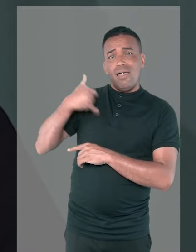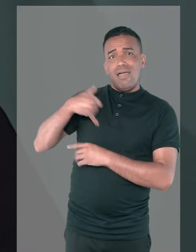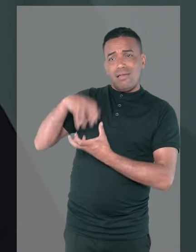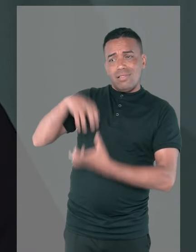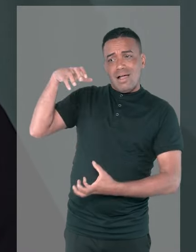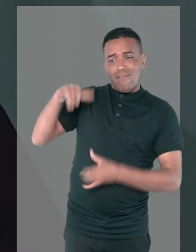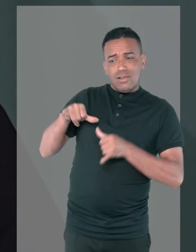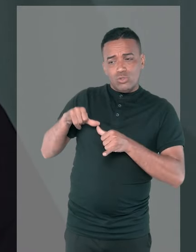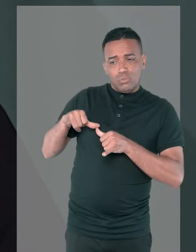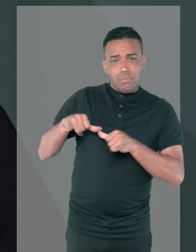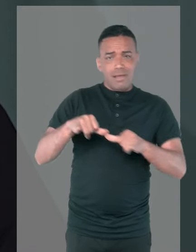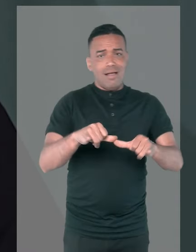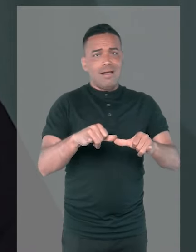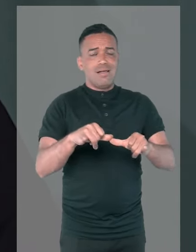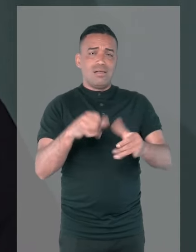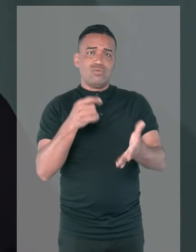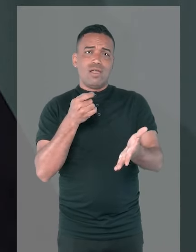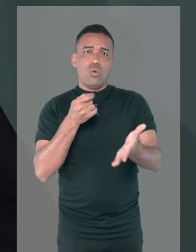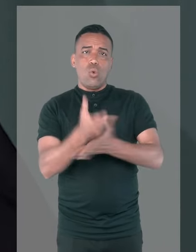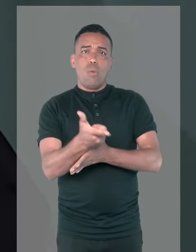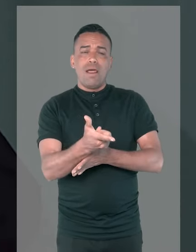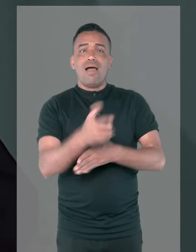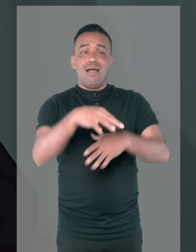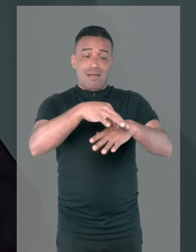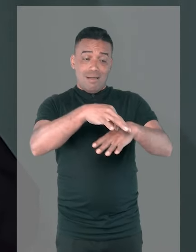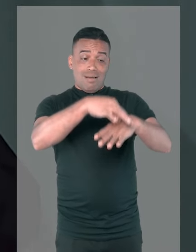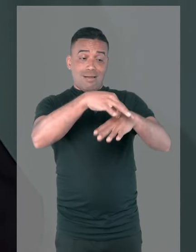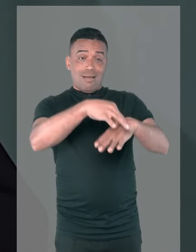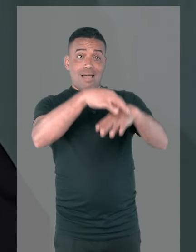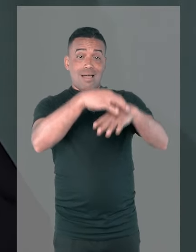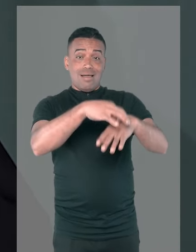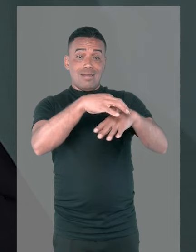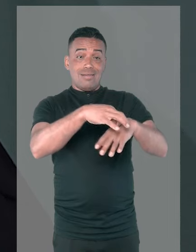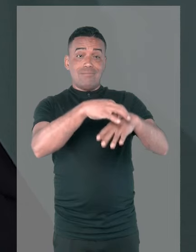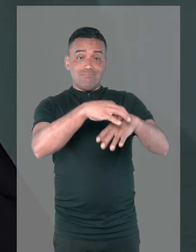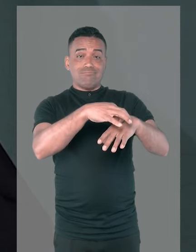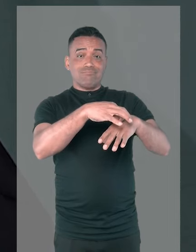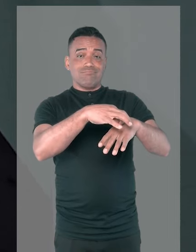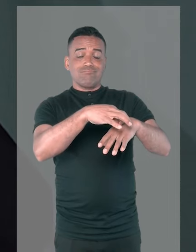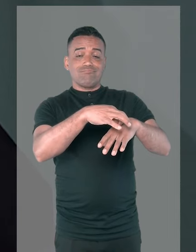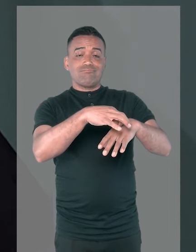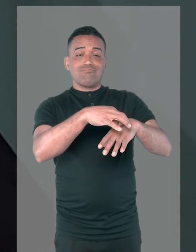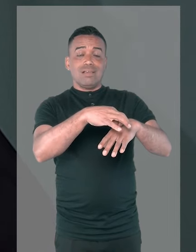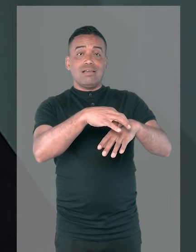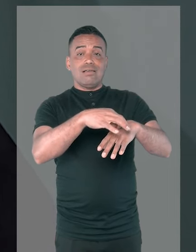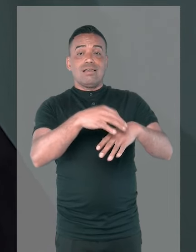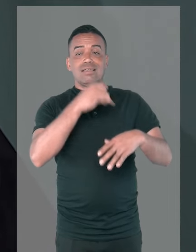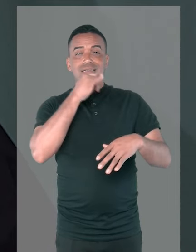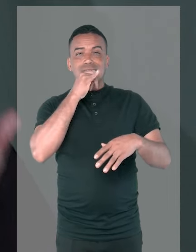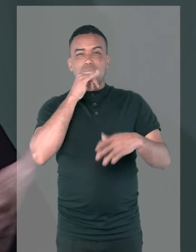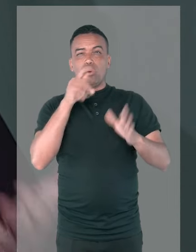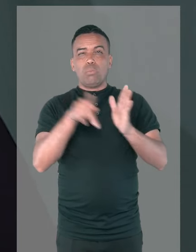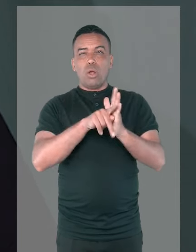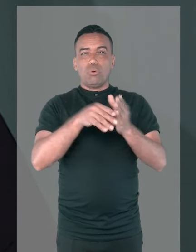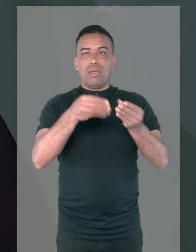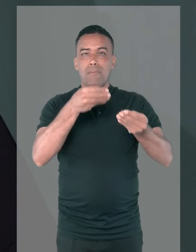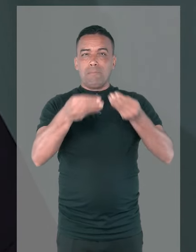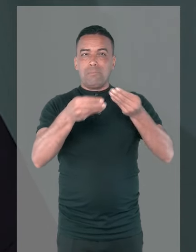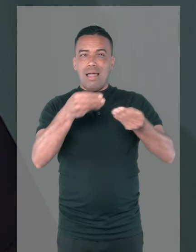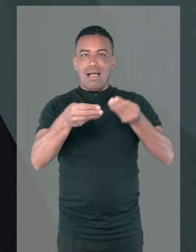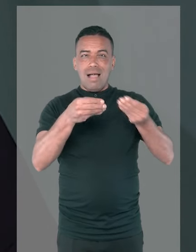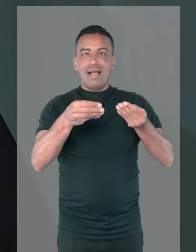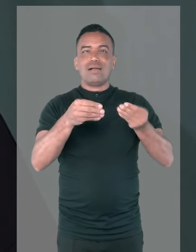supermercado comprar um pedaço de carne exangue, né, embalado entre plástico